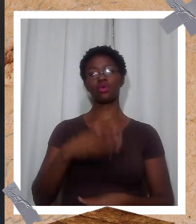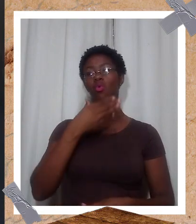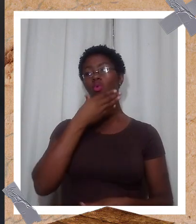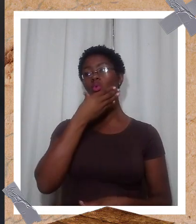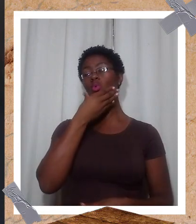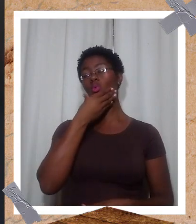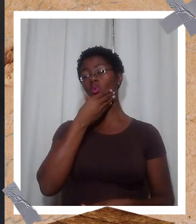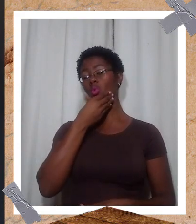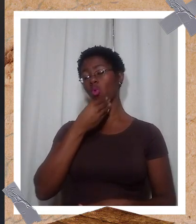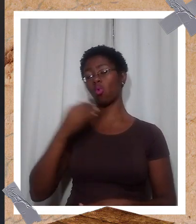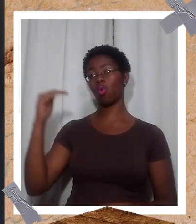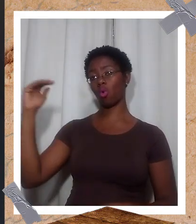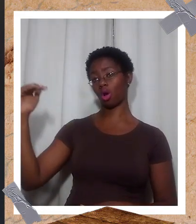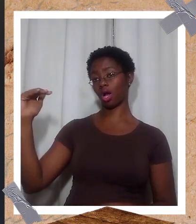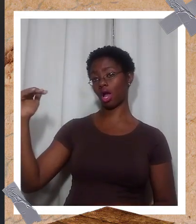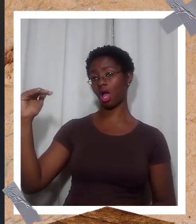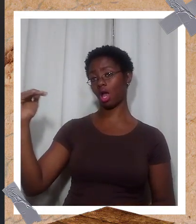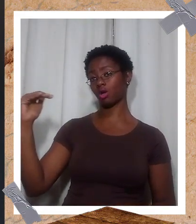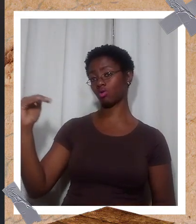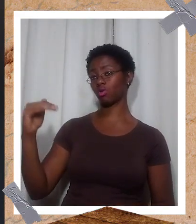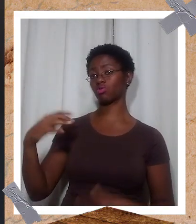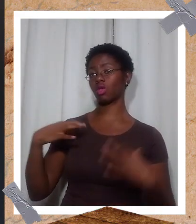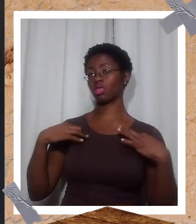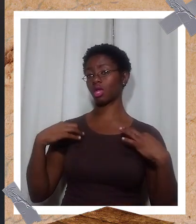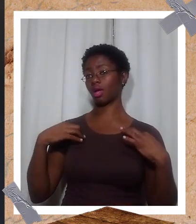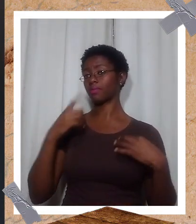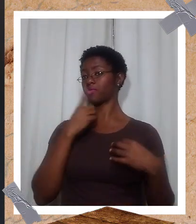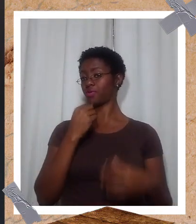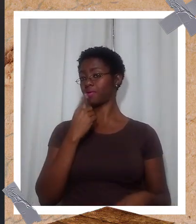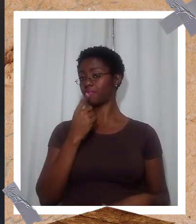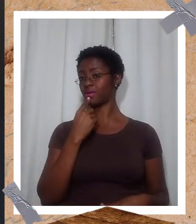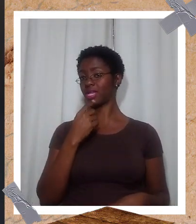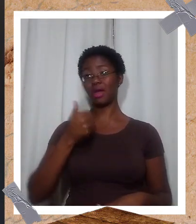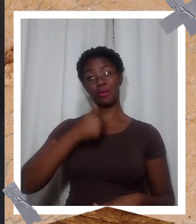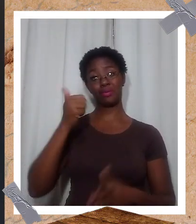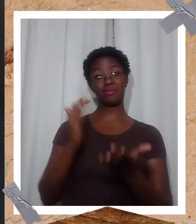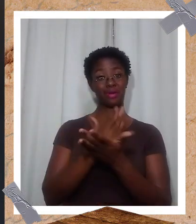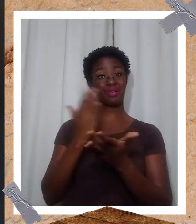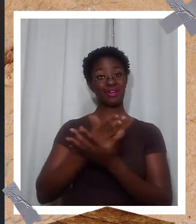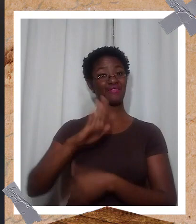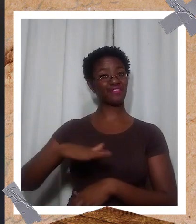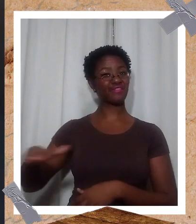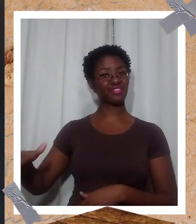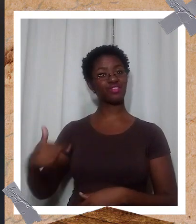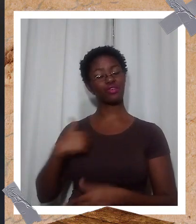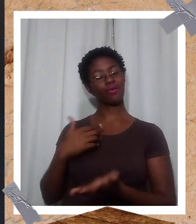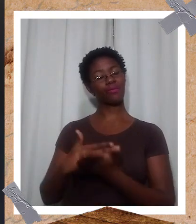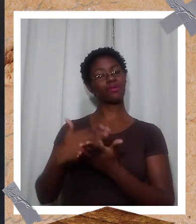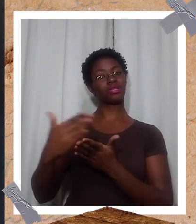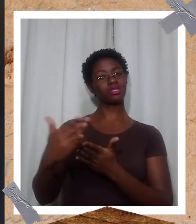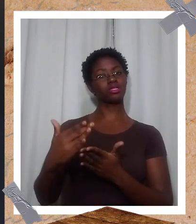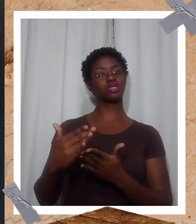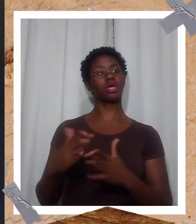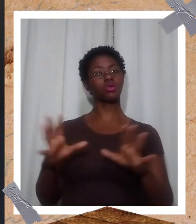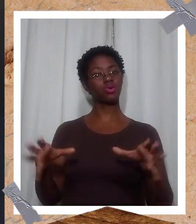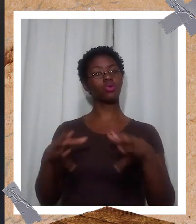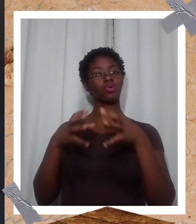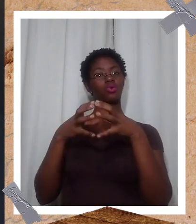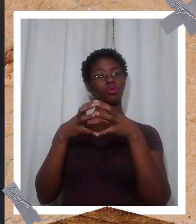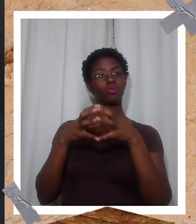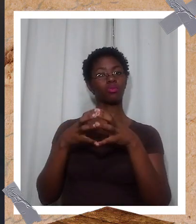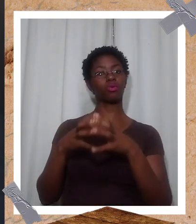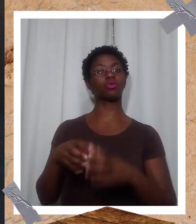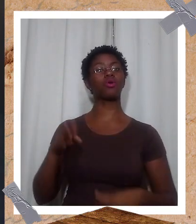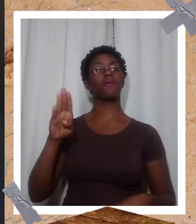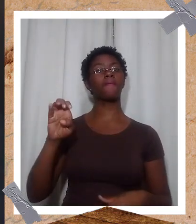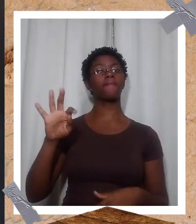Vermelha, que é o meu primeiro livro infantil. E foi aí que eu iniciei uma coleção chamada Coleção Lado Beco.